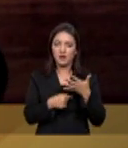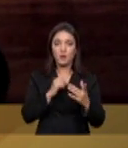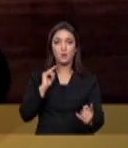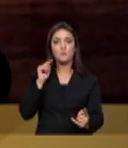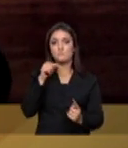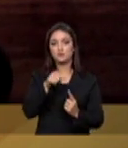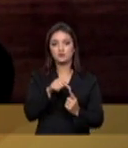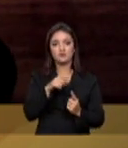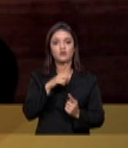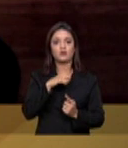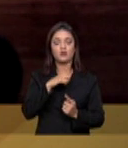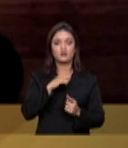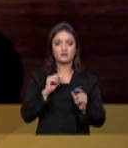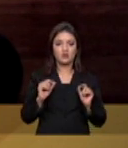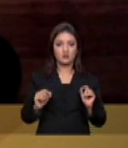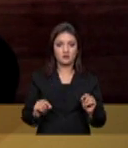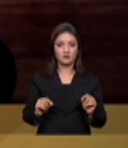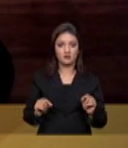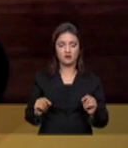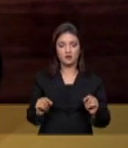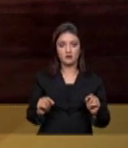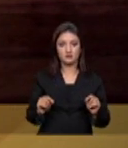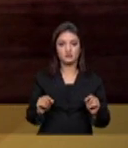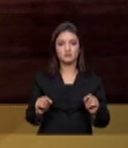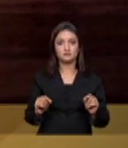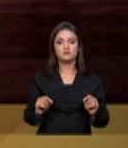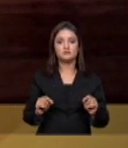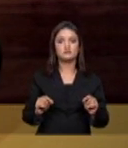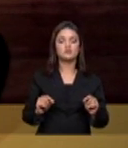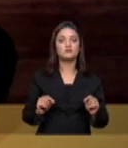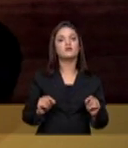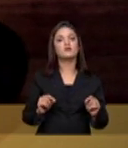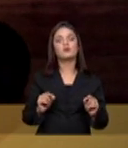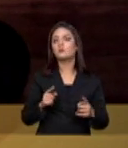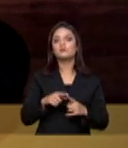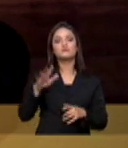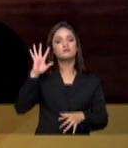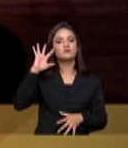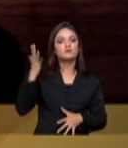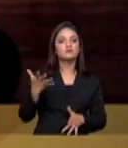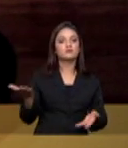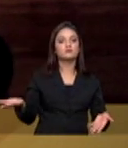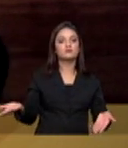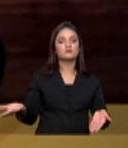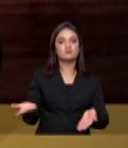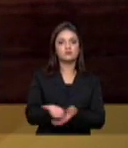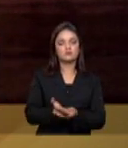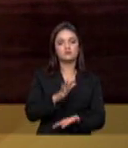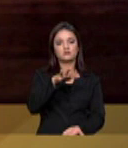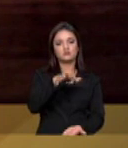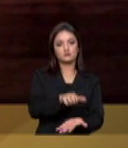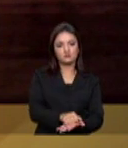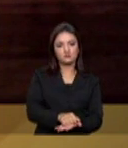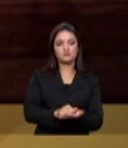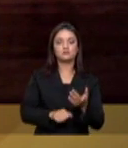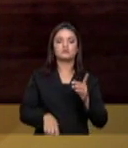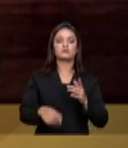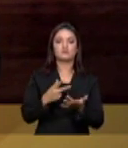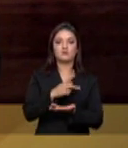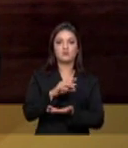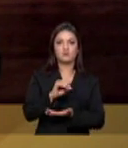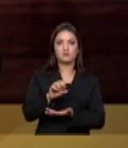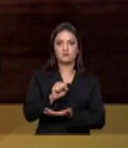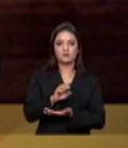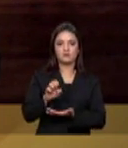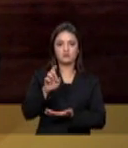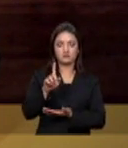condicio sine qua não condição de validade das decisões e ações possessórias e contrapõe